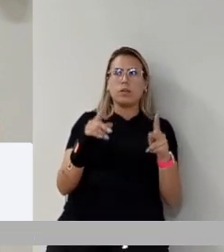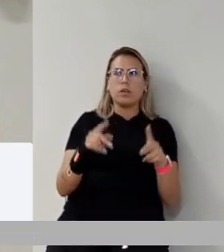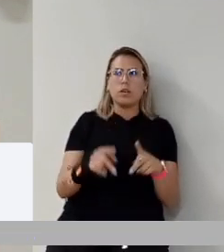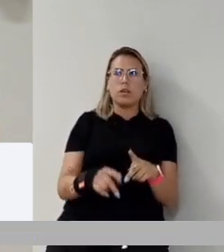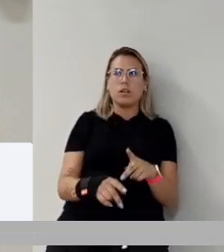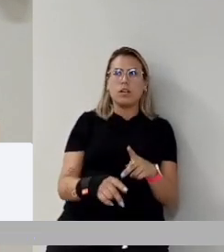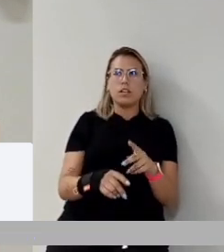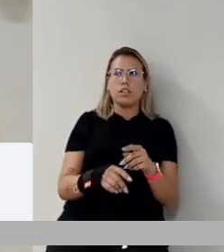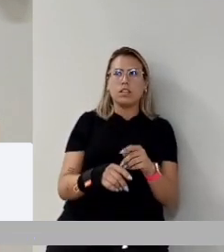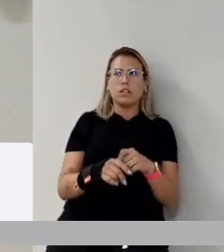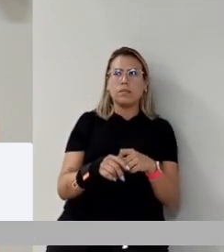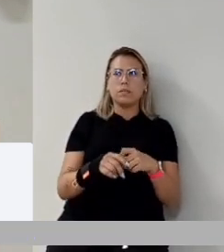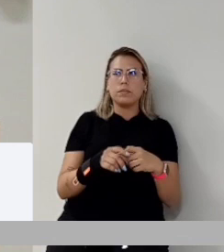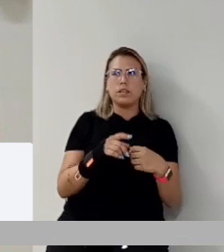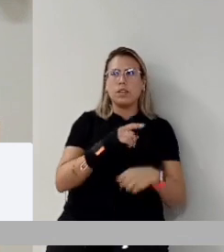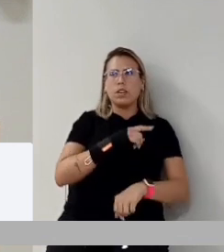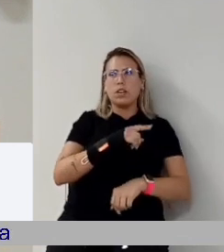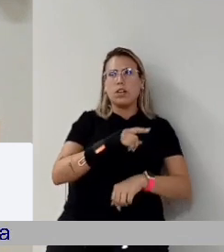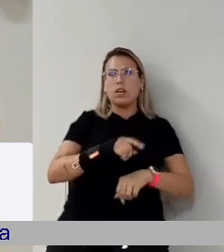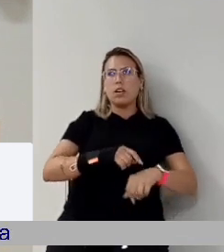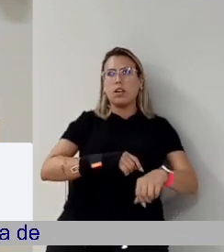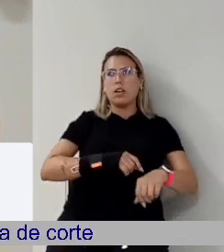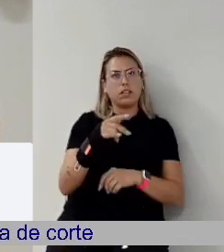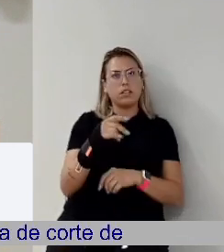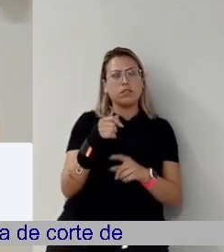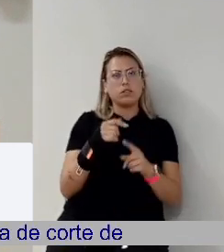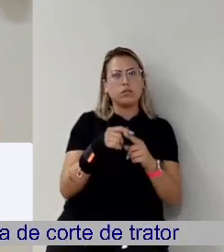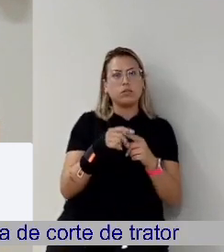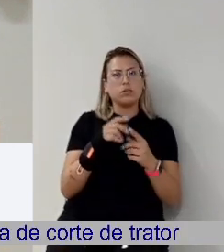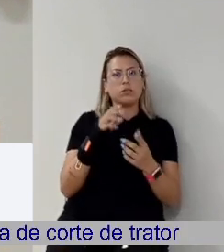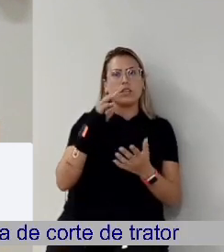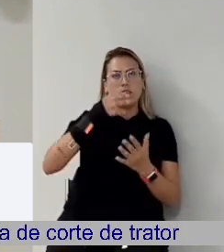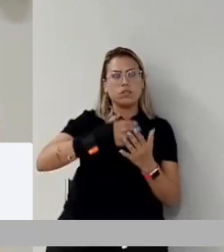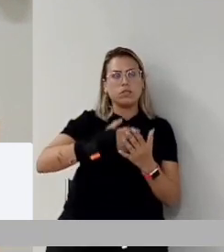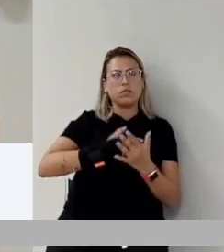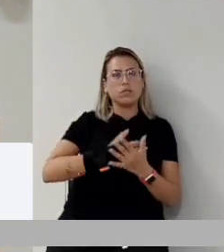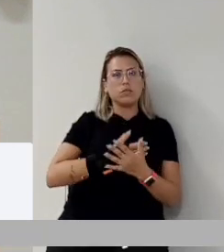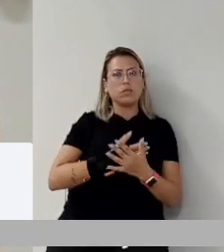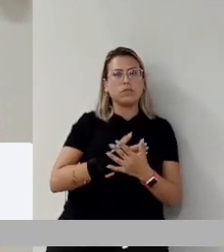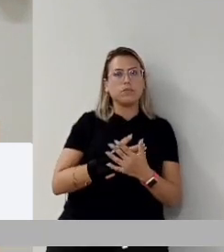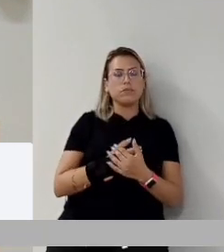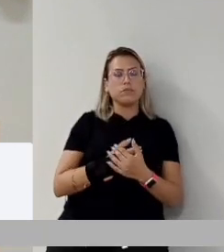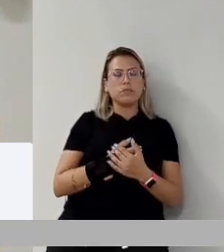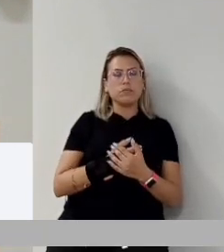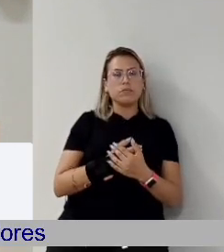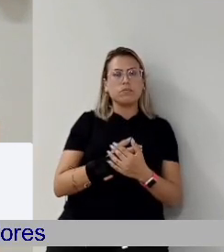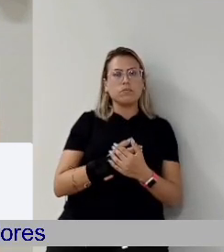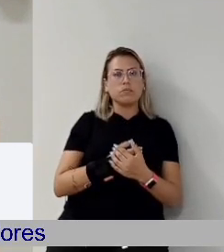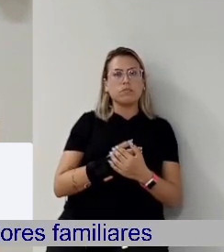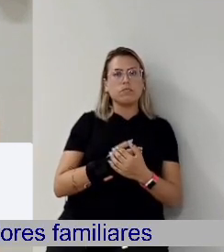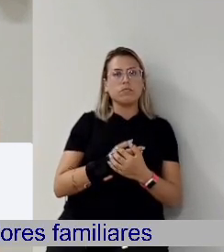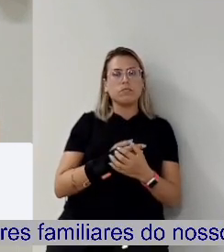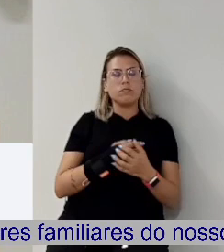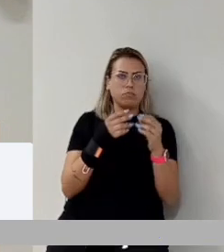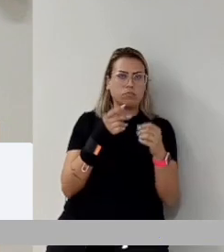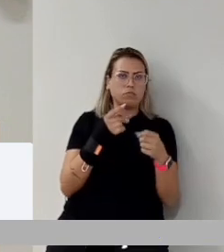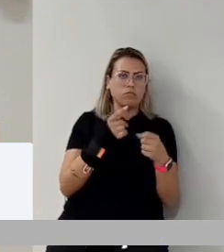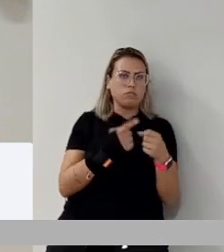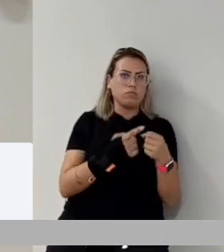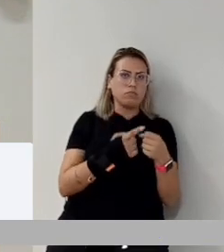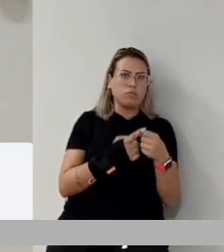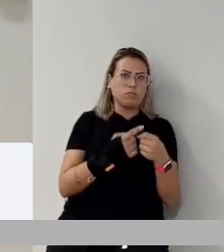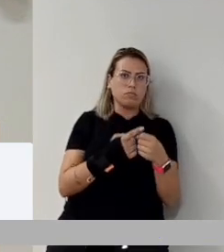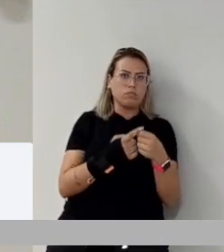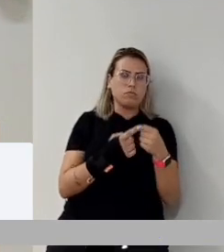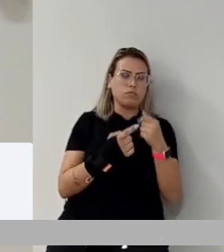máquina seria destinado uma hora de corte de trator para os nossos os agricultores e agricultoras familiares do nosso município e